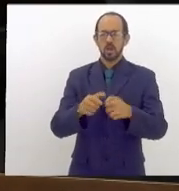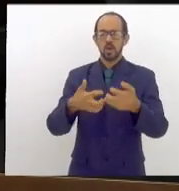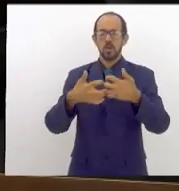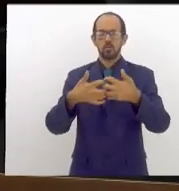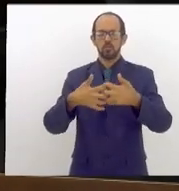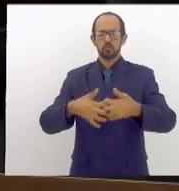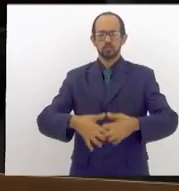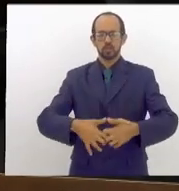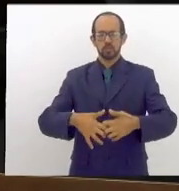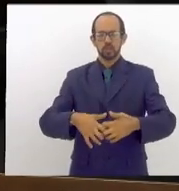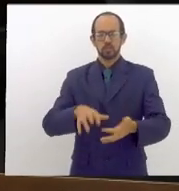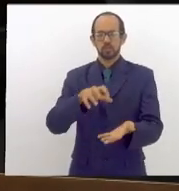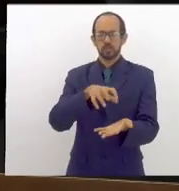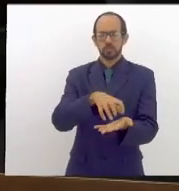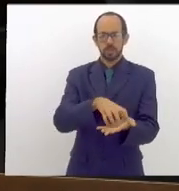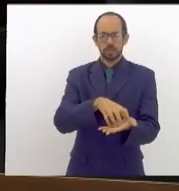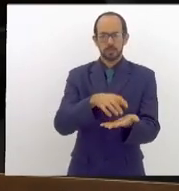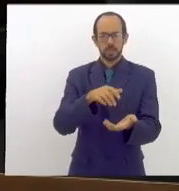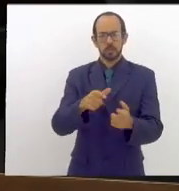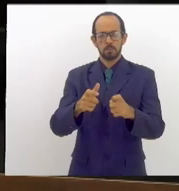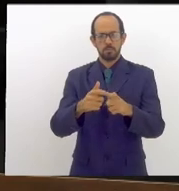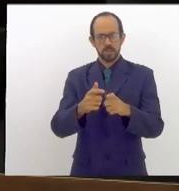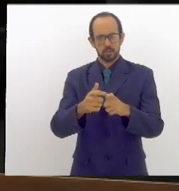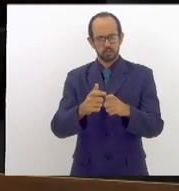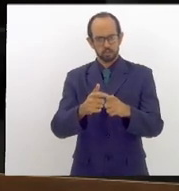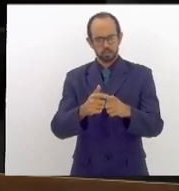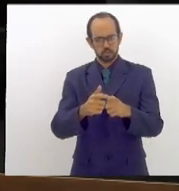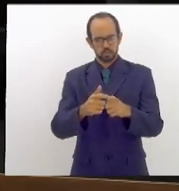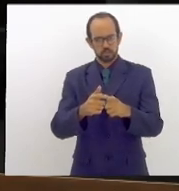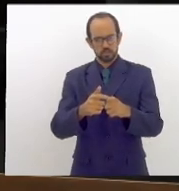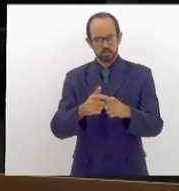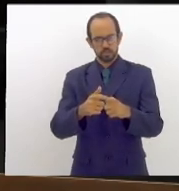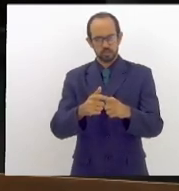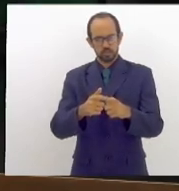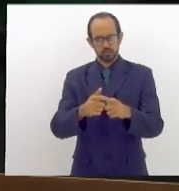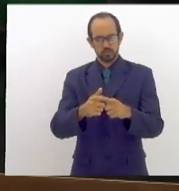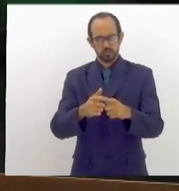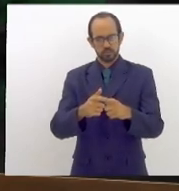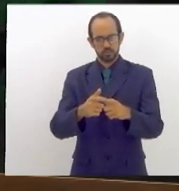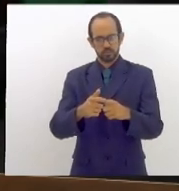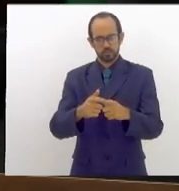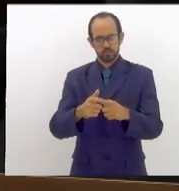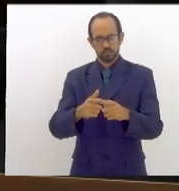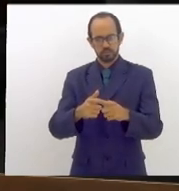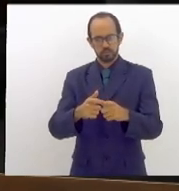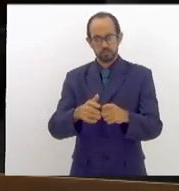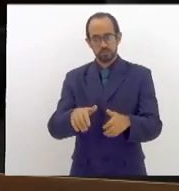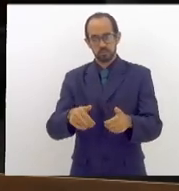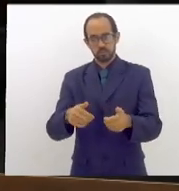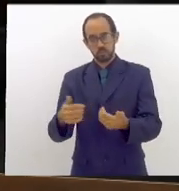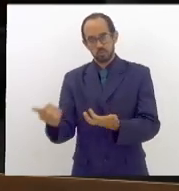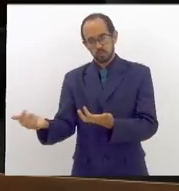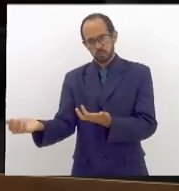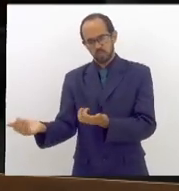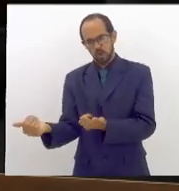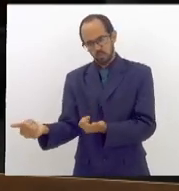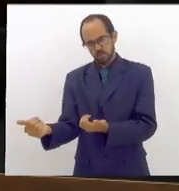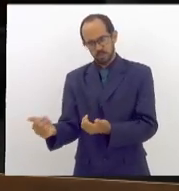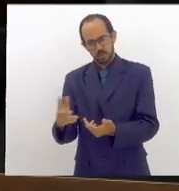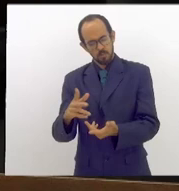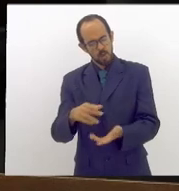do nosso departamento médico a não ser o jovens como Deputado